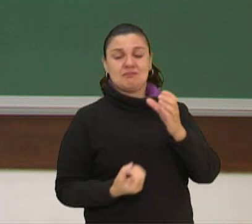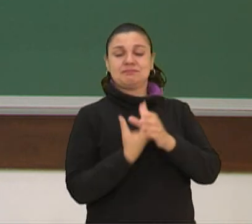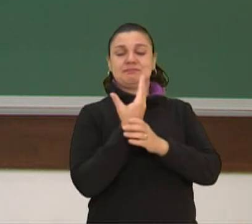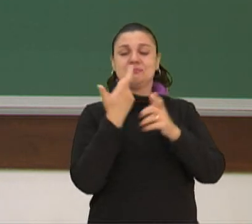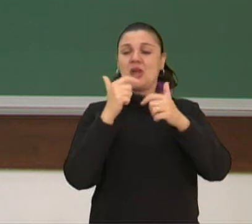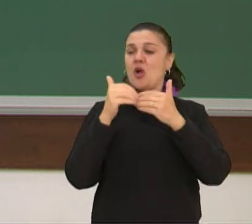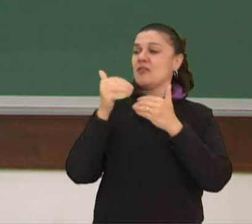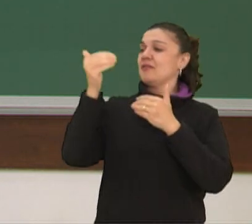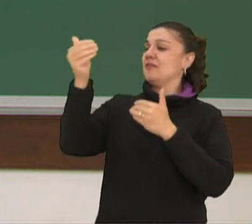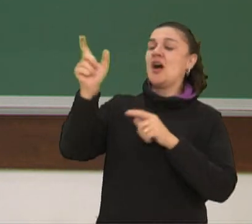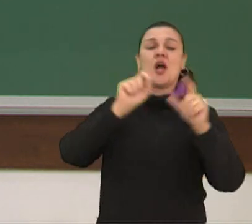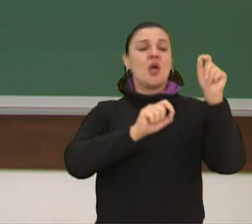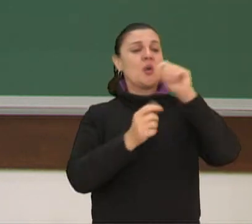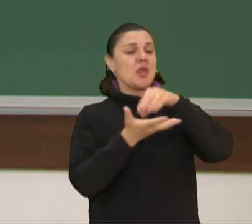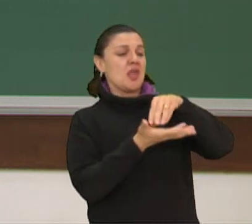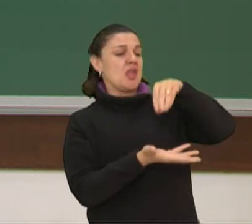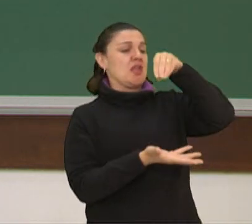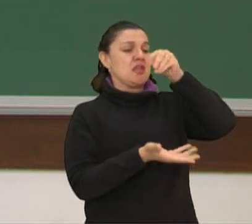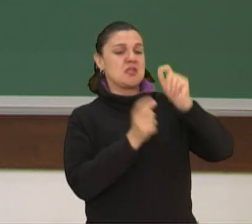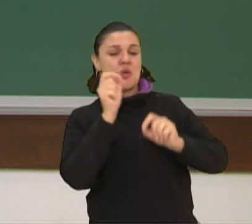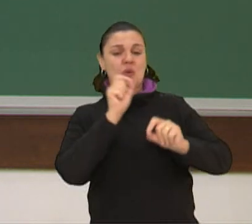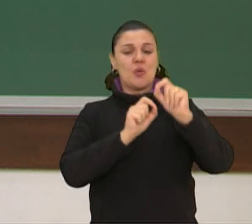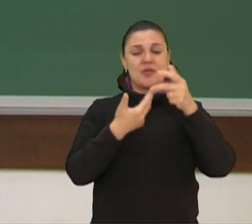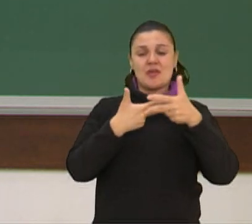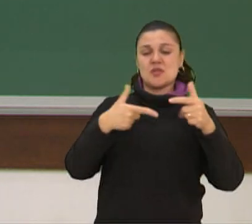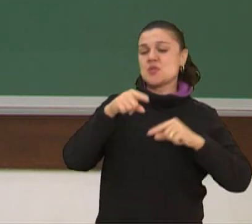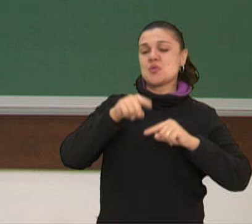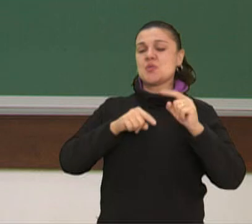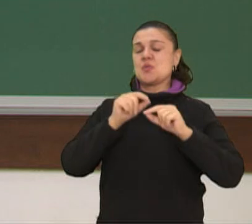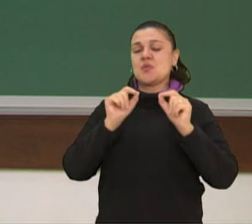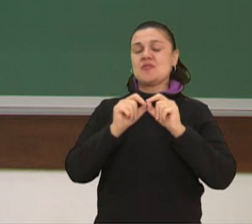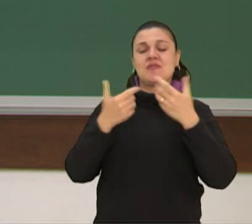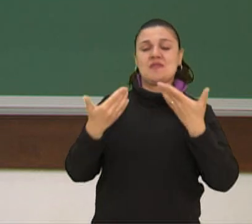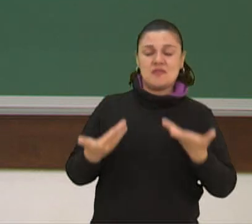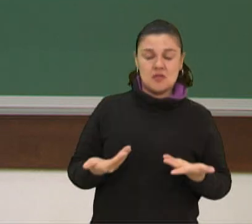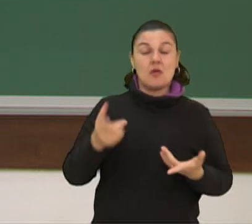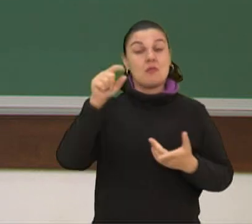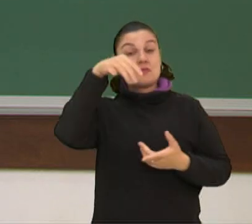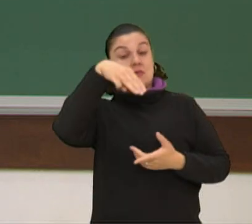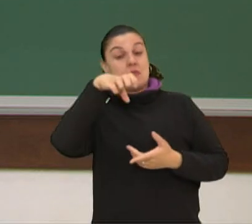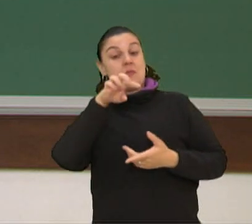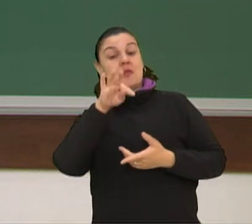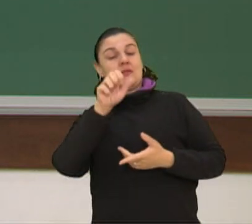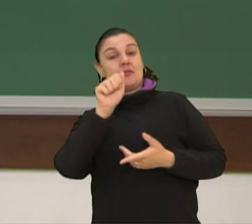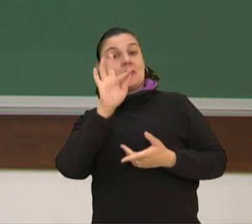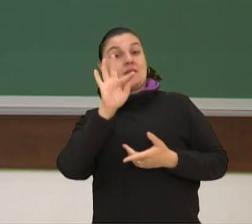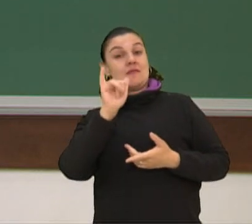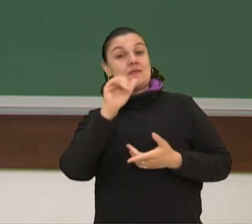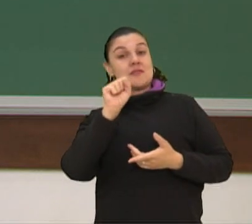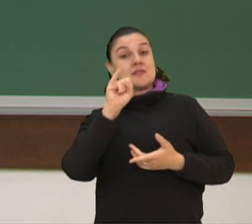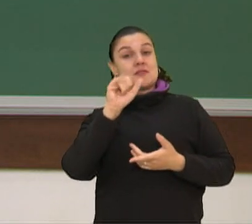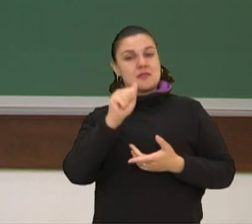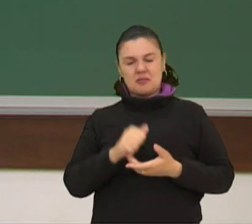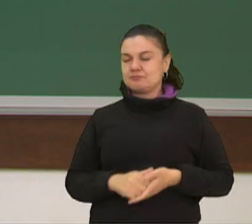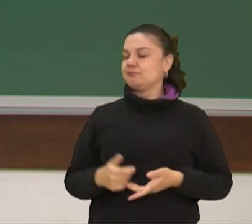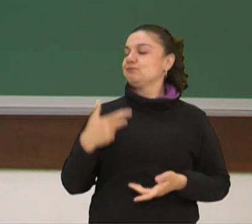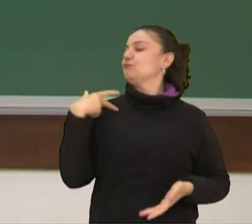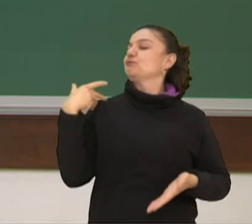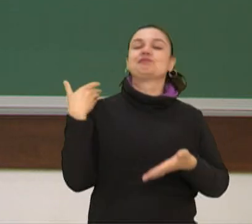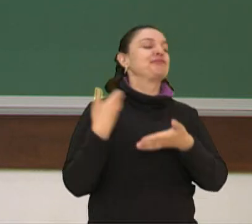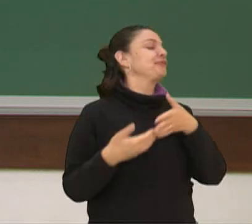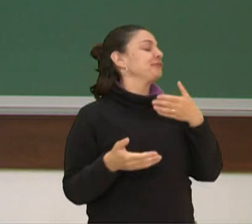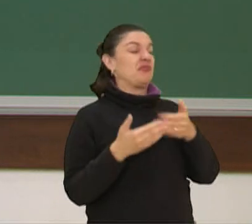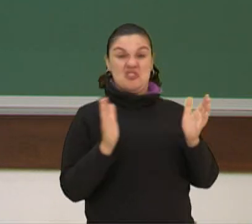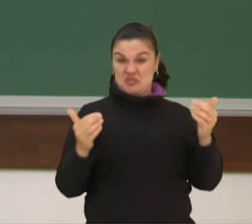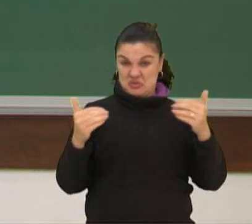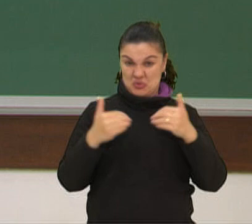Os estoicos não gostavam muito de metafísica, né? O Sócrates, Platão, Aristóteles falavam